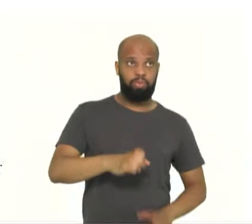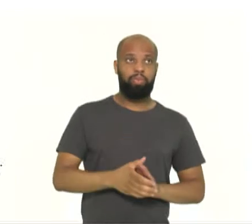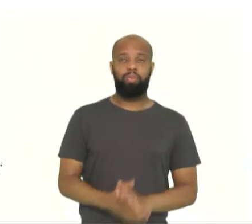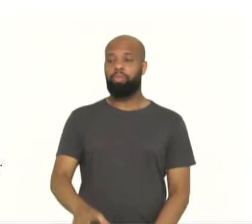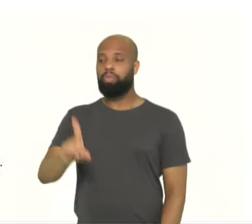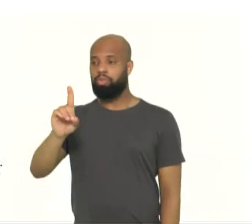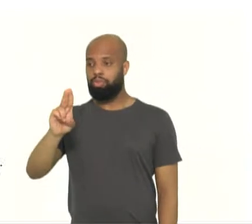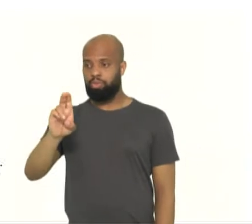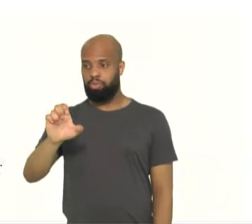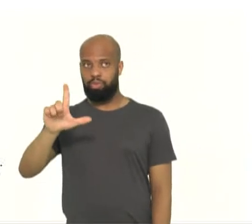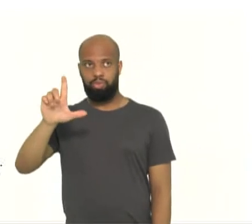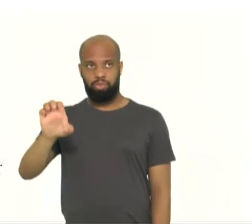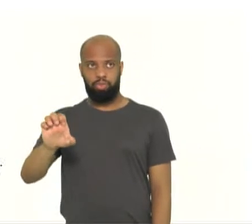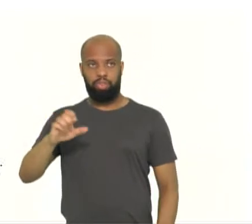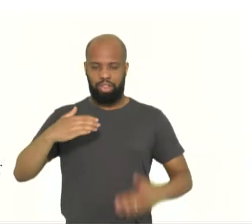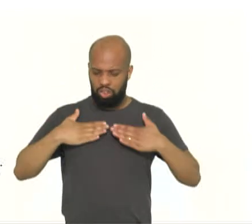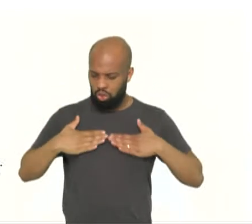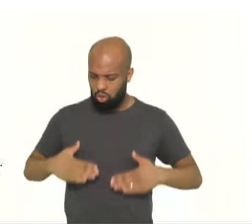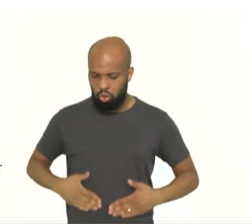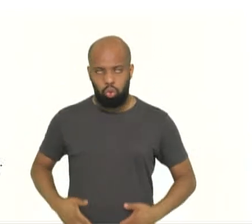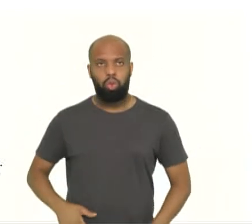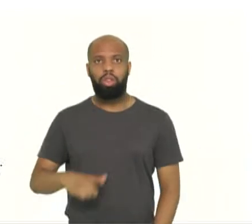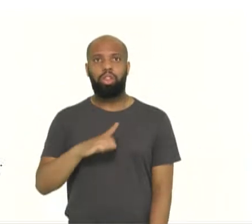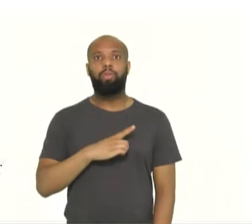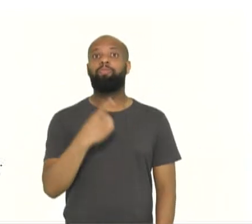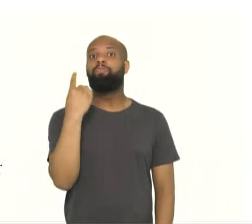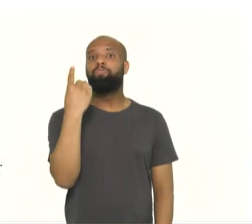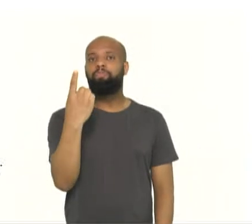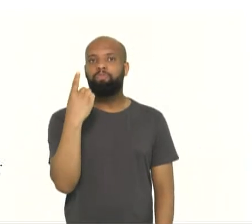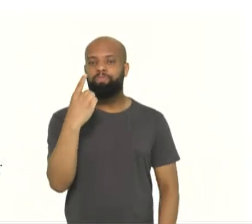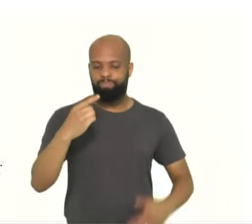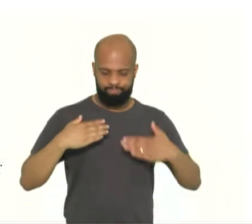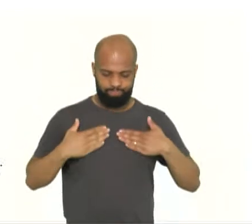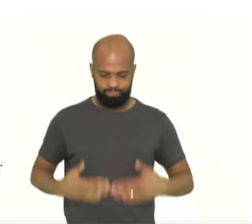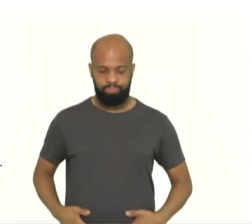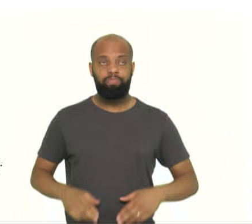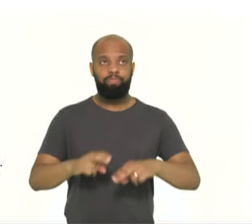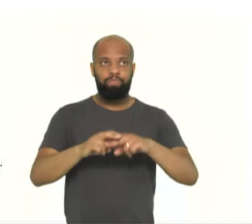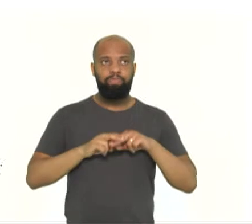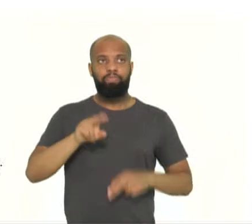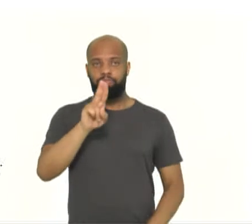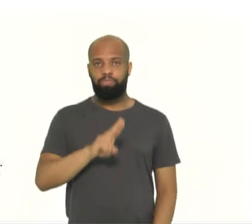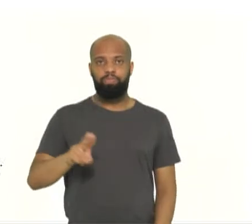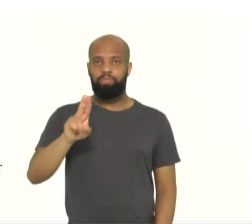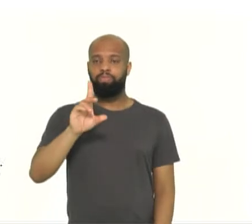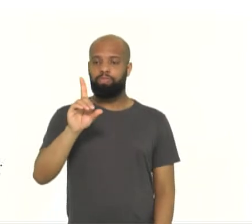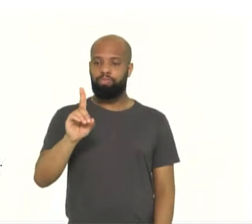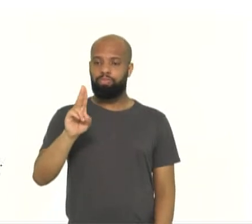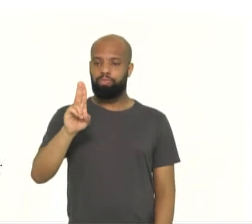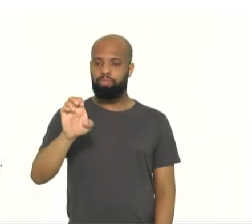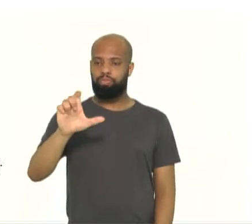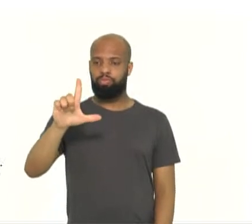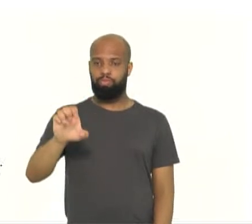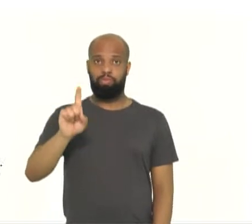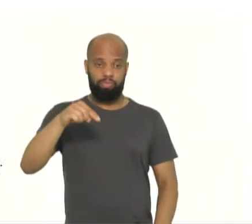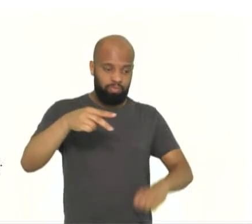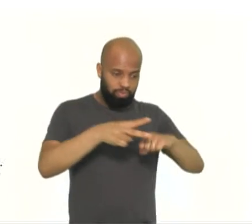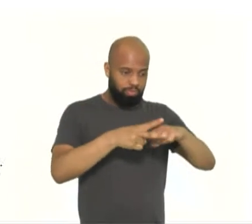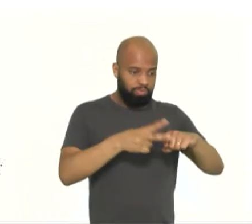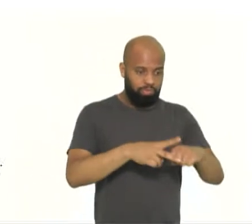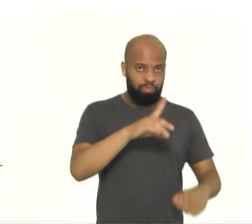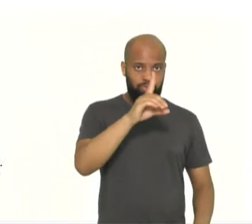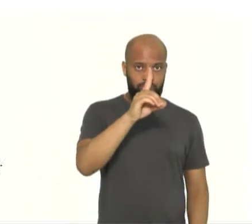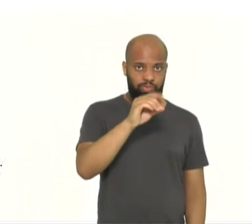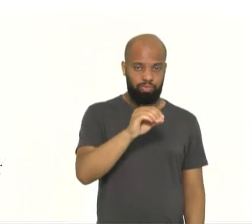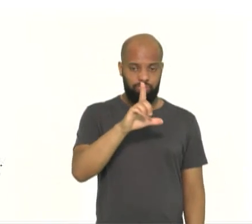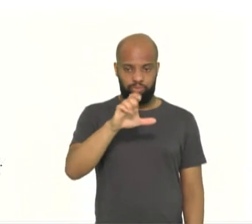duele todo el cuerpo porque ha tenido un accidente. Então, temos o verbo doler, né, que está em